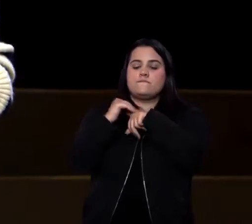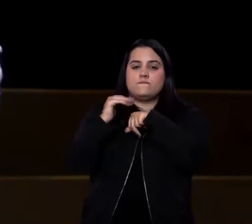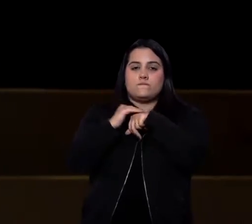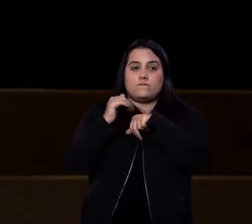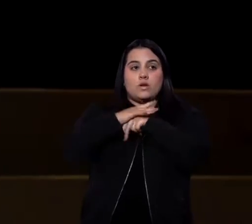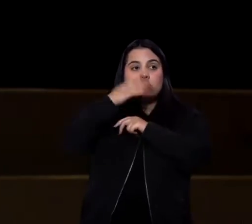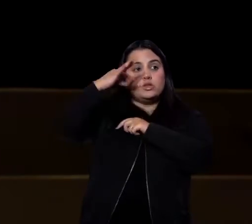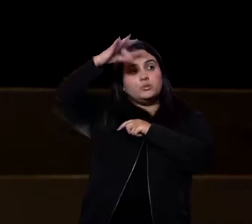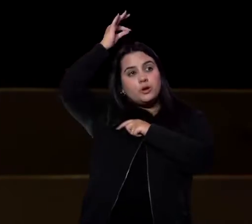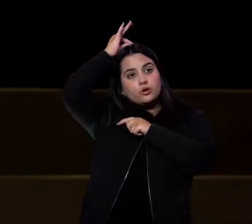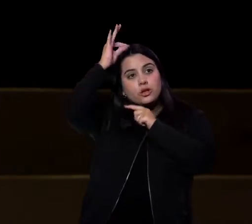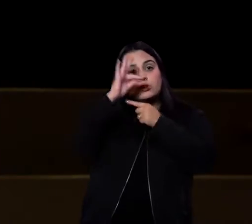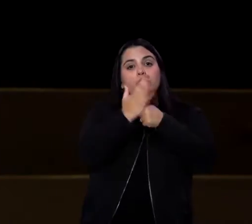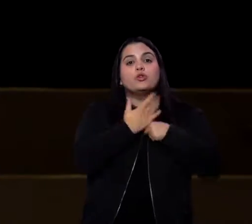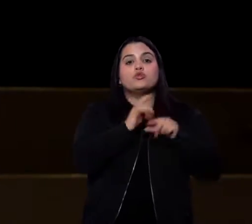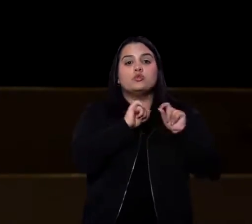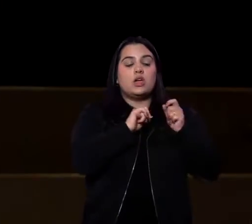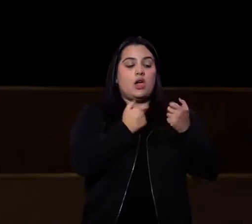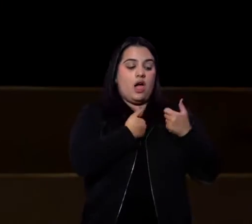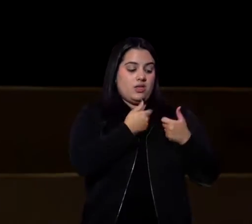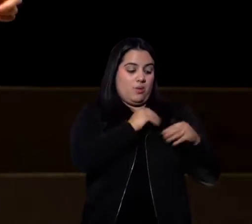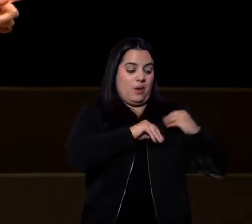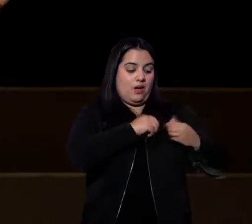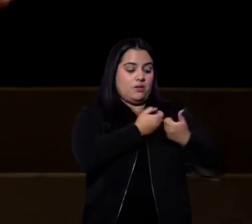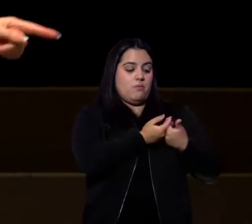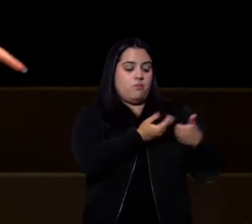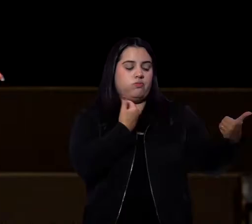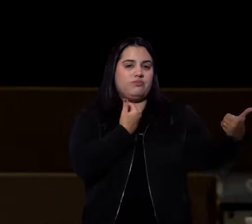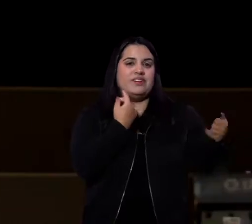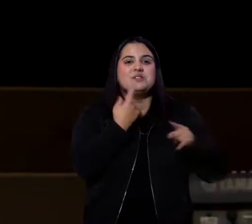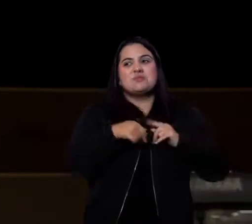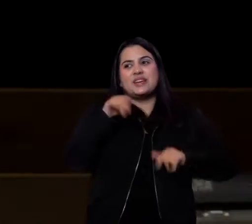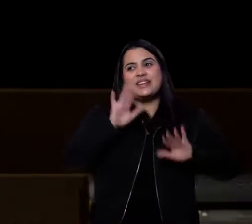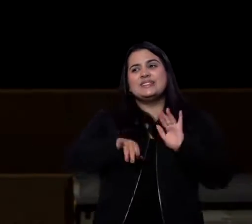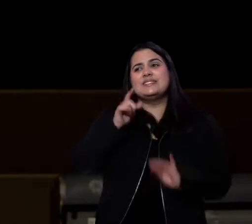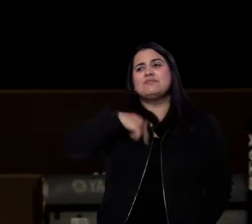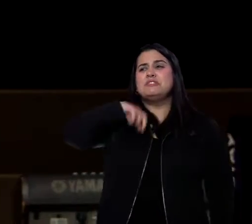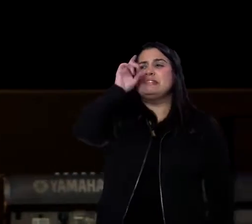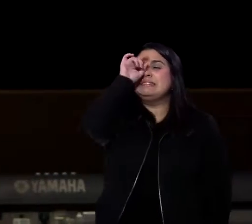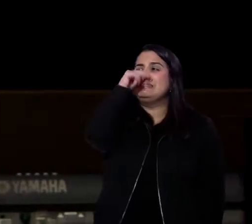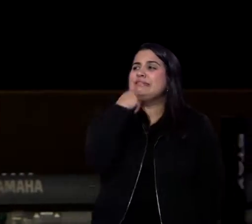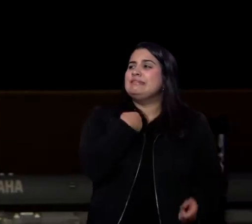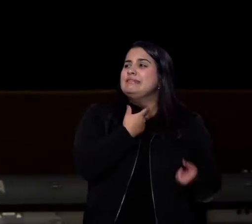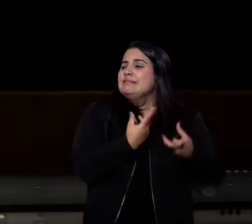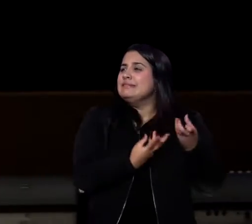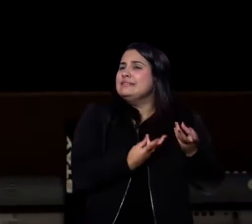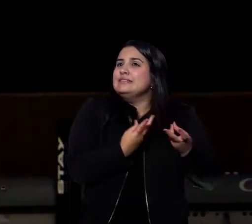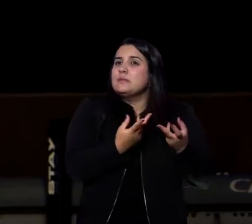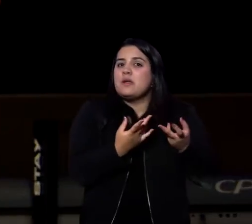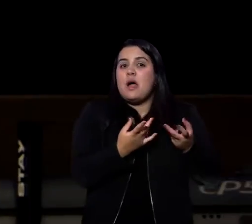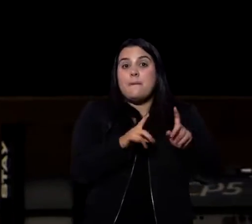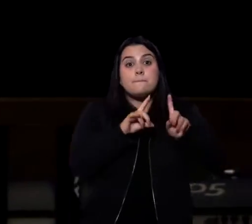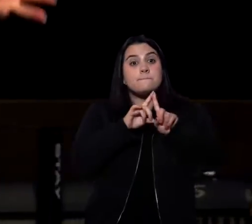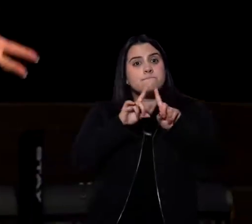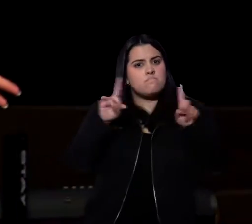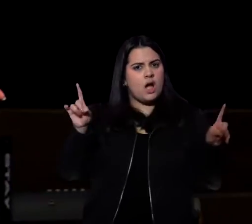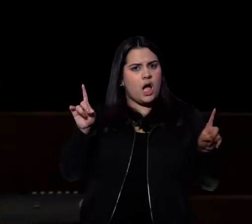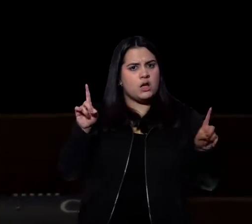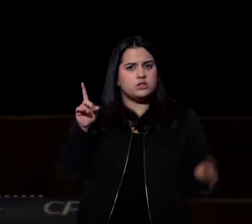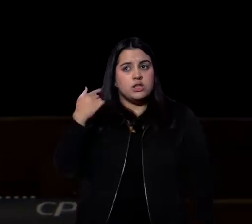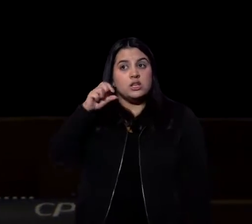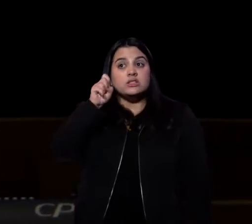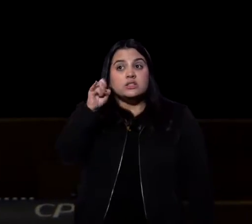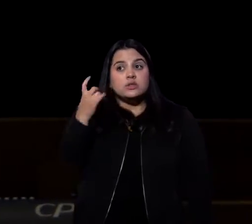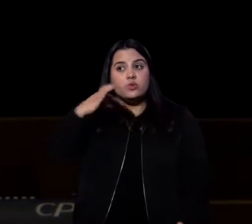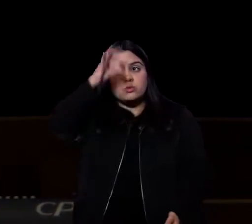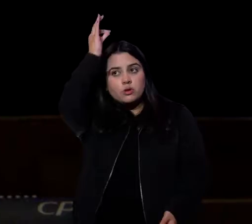separada do pecado. Porque tantas vezes é difícil a gente resistir às tentações, mas quando a gente dá liberdade para o Espírito